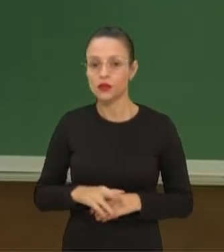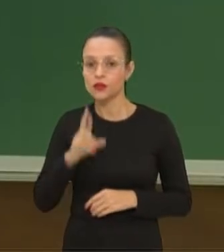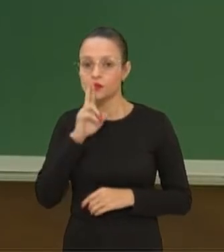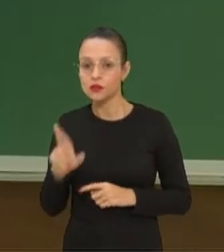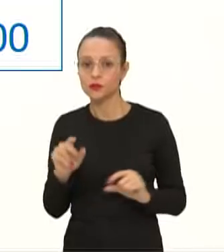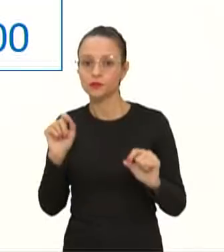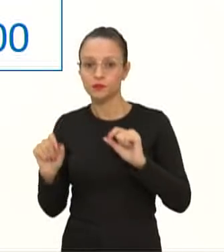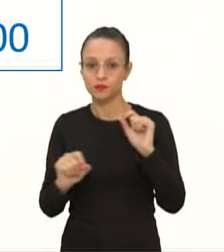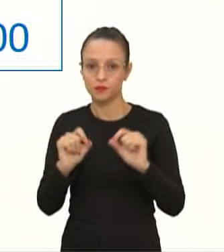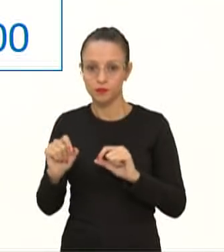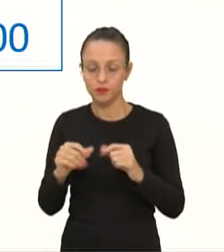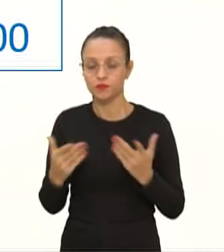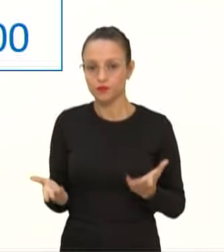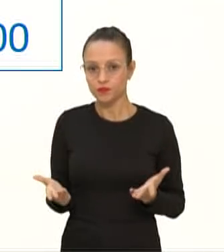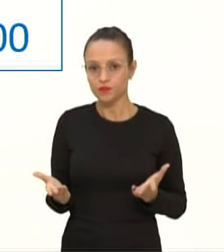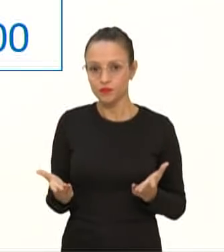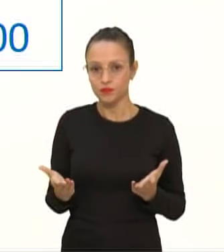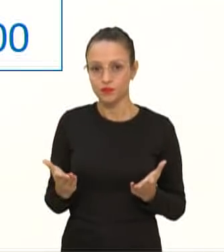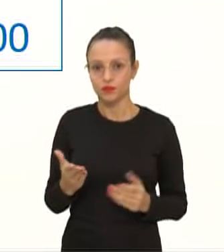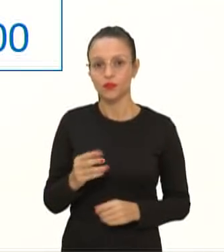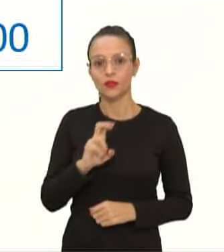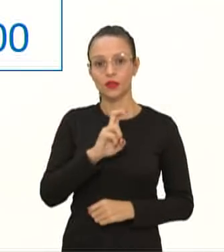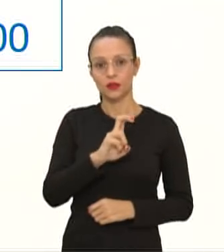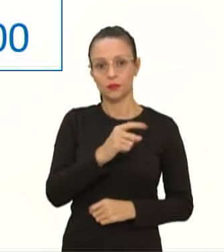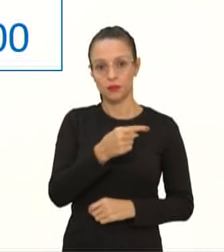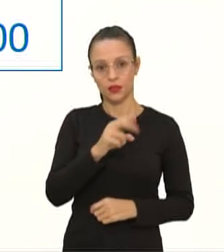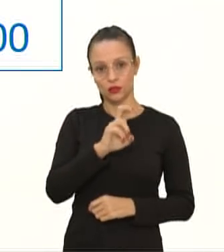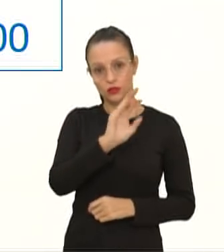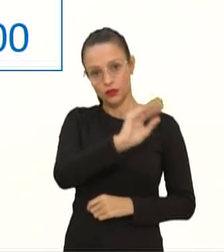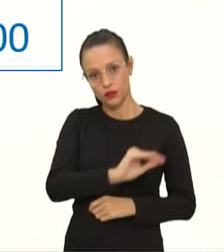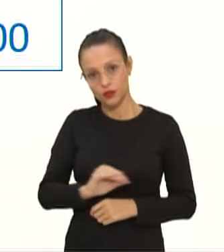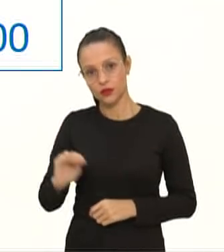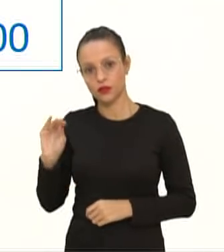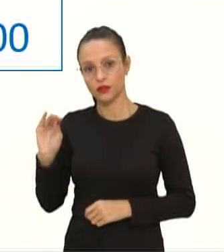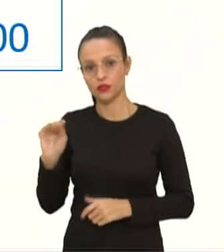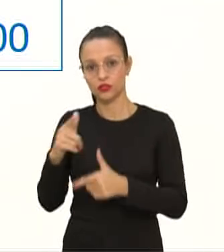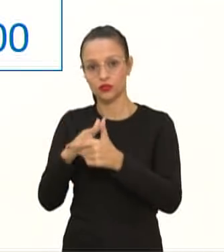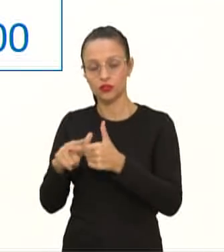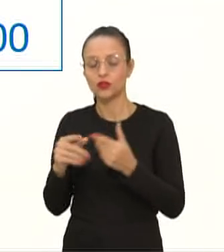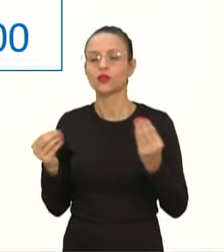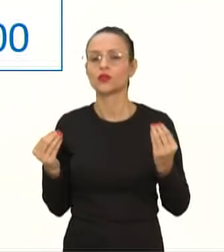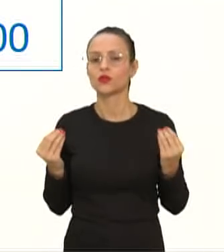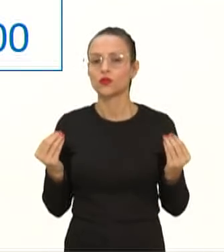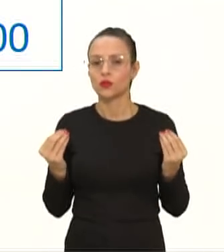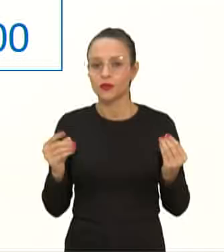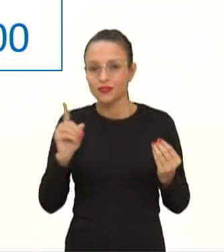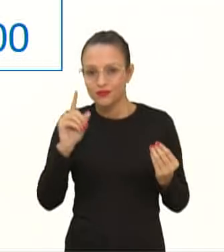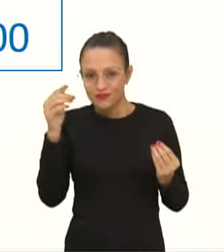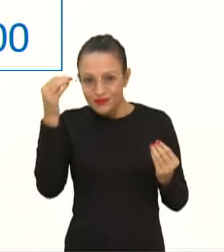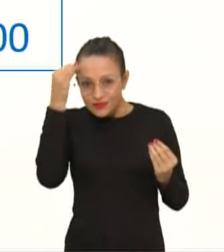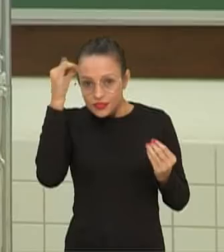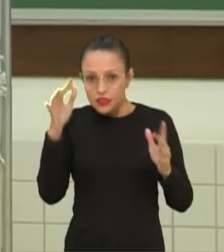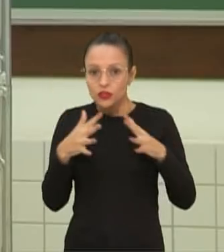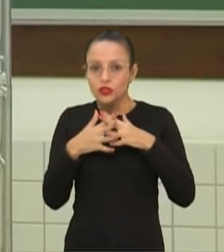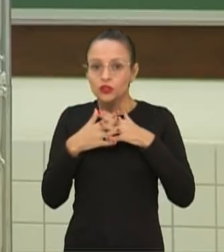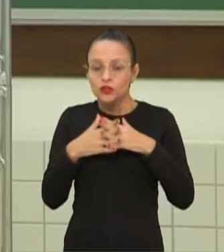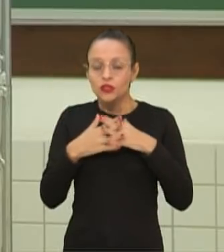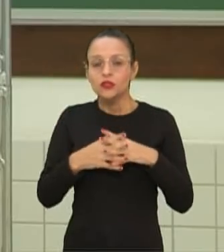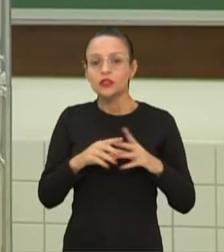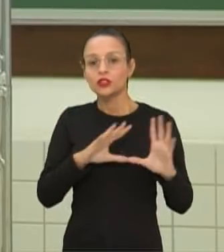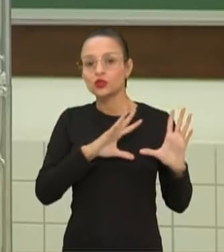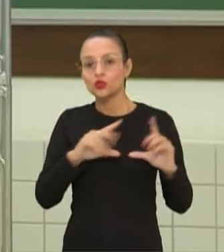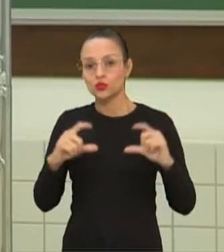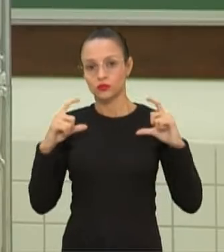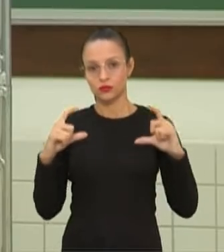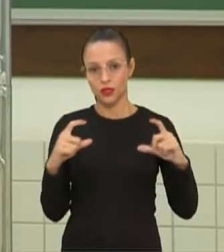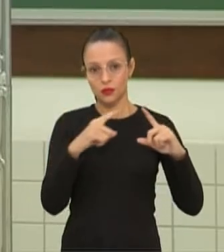quê? Implica em passar o menos 5 para o outro lado dividindo. O que a gente pode fazer para não confundir o sinal? Multiplicar toda a equação